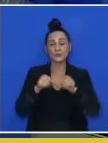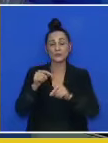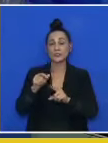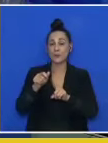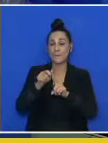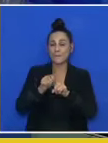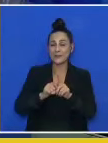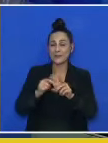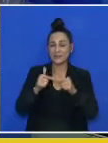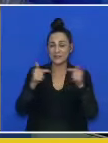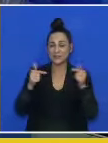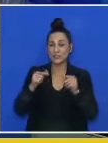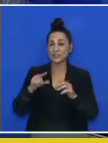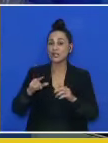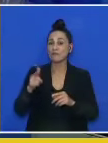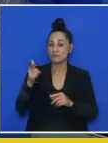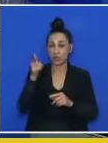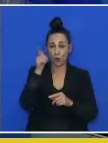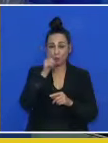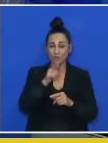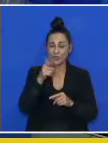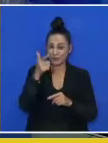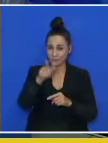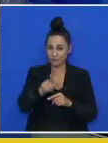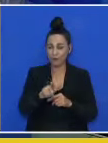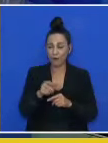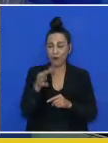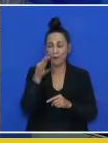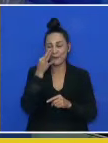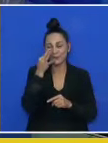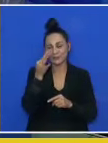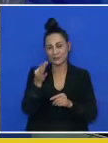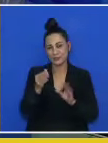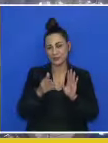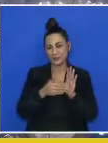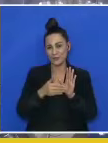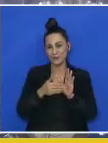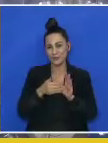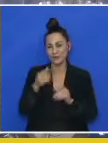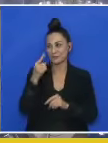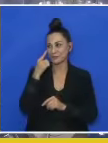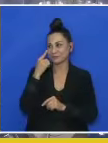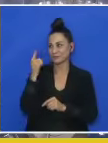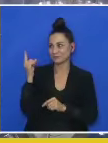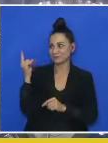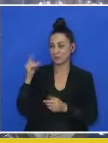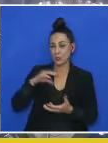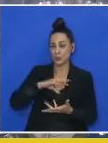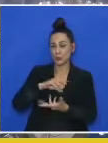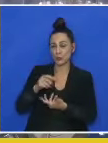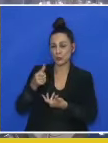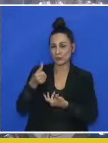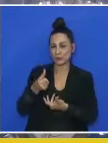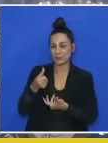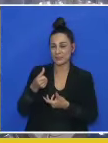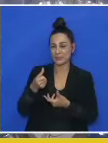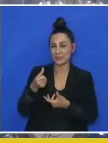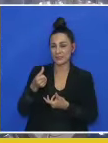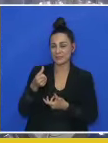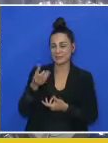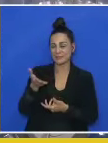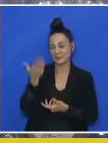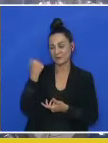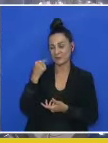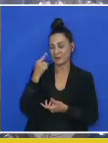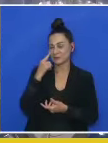do mês da sorte. Você tem mais uma chance de ganhar. Fique de olho na sua aposta. Bolas posicionadas, globo número 6 aí no detalhe.